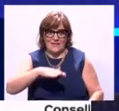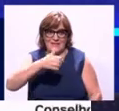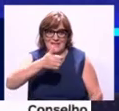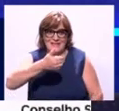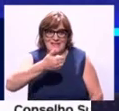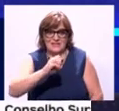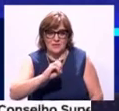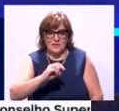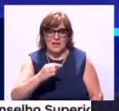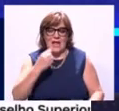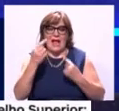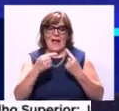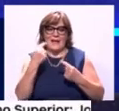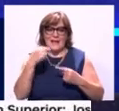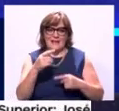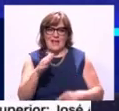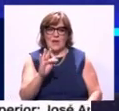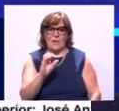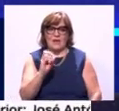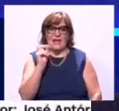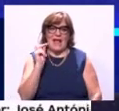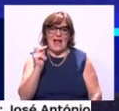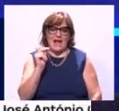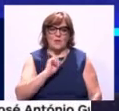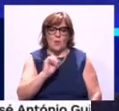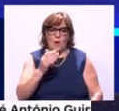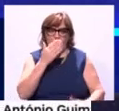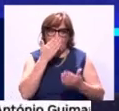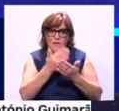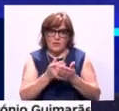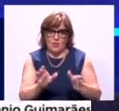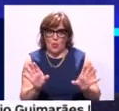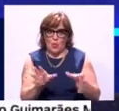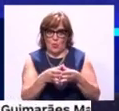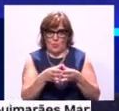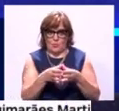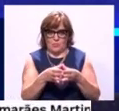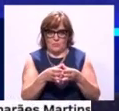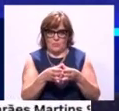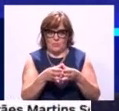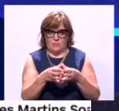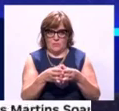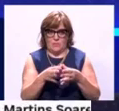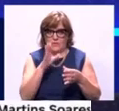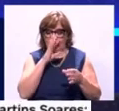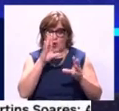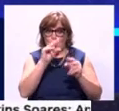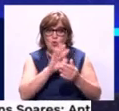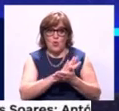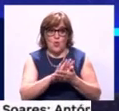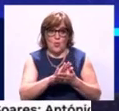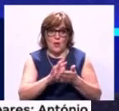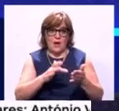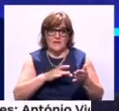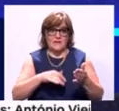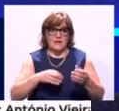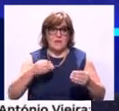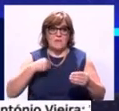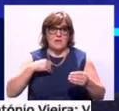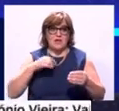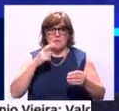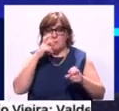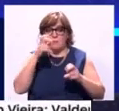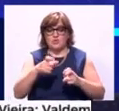anos. Mas alguém que está há 40 anos, à frente de quase 40 anos deste clube. Se eu nunca estive na direção, está sempre a mesma pessoa, qual é